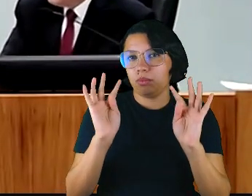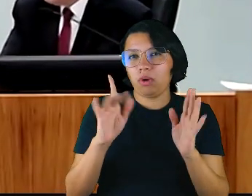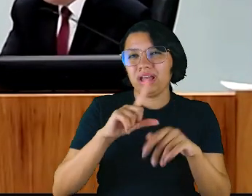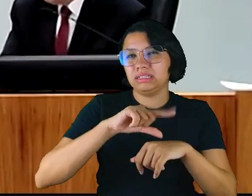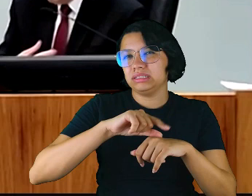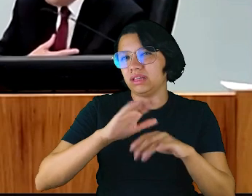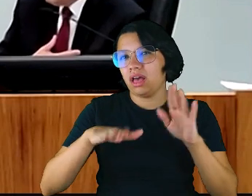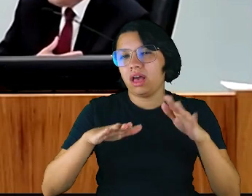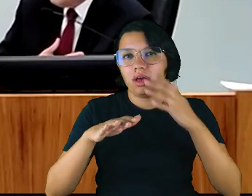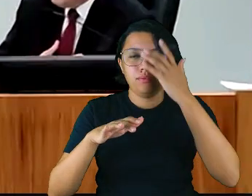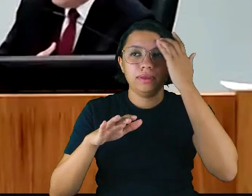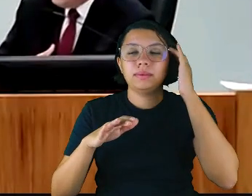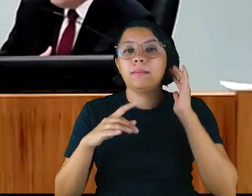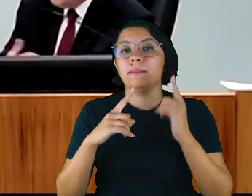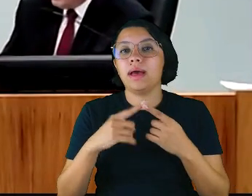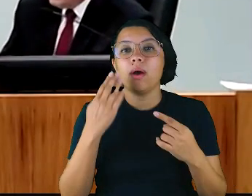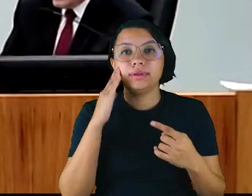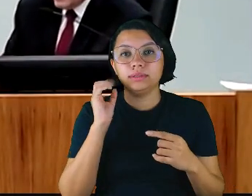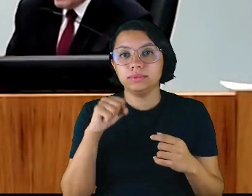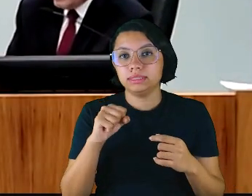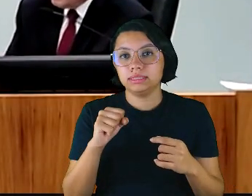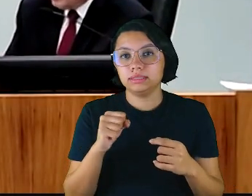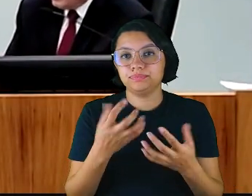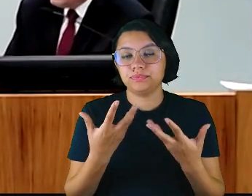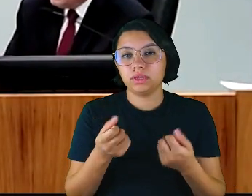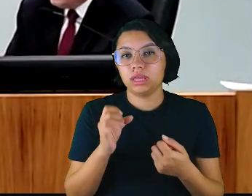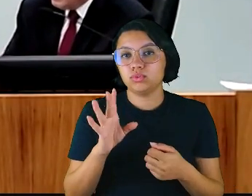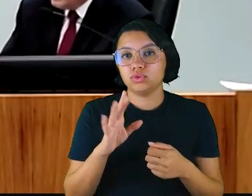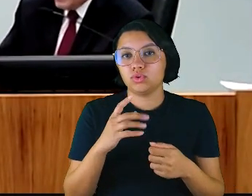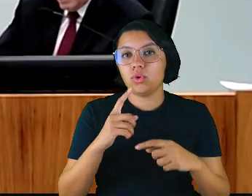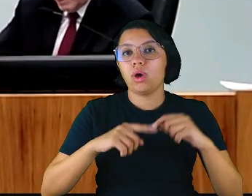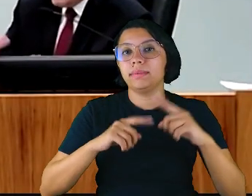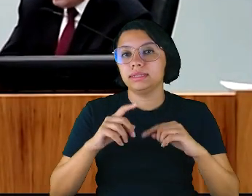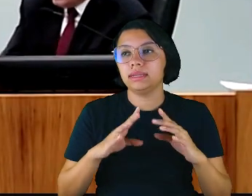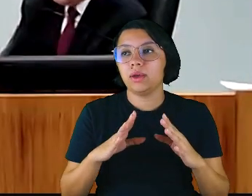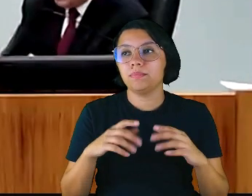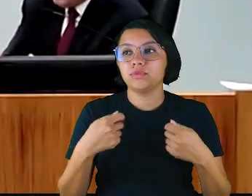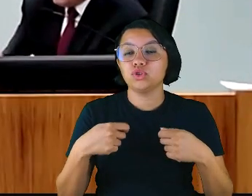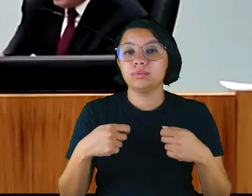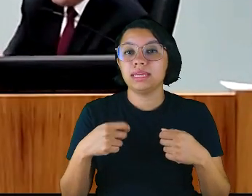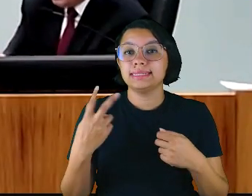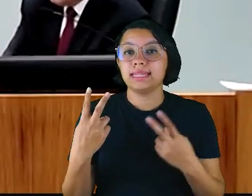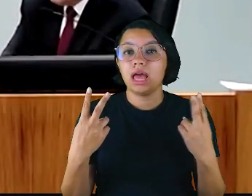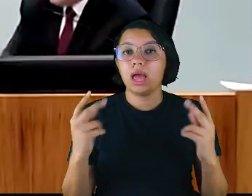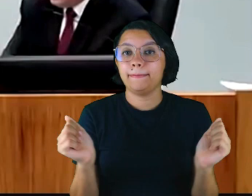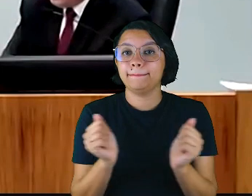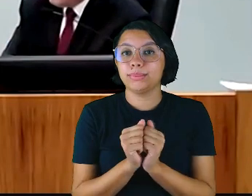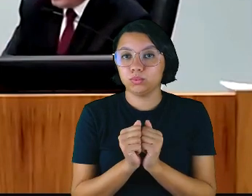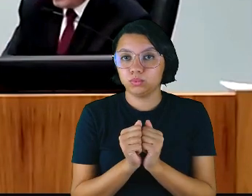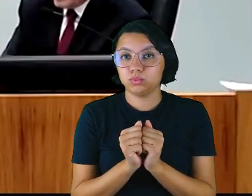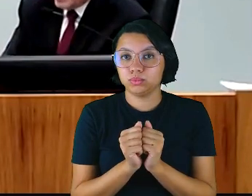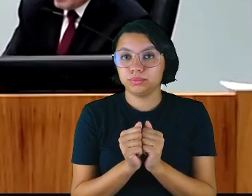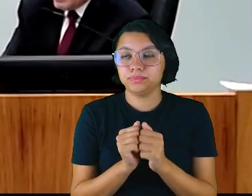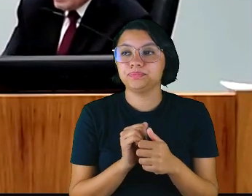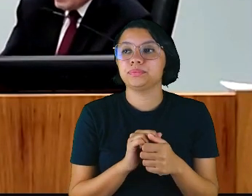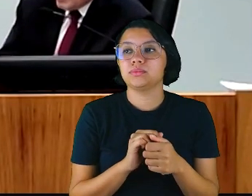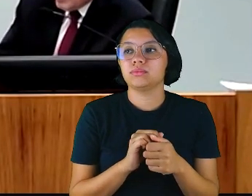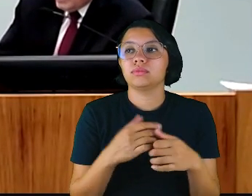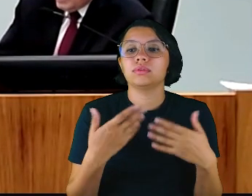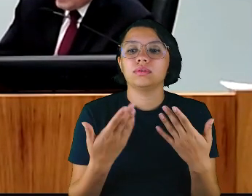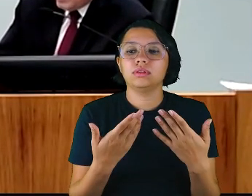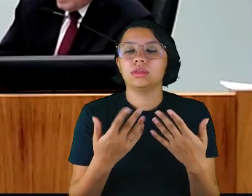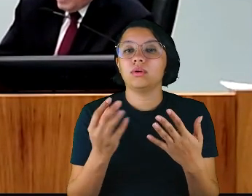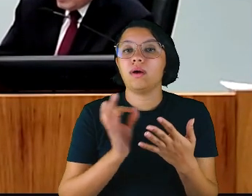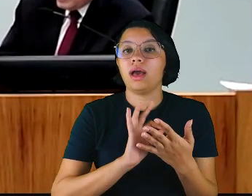ele vai fazer. Eu entendo que sim. Entendi. Mas, normalmente, a gente precisa dessa composição das duas para chegar a uma conclusão.